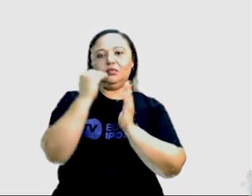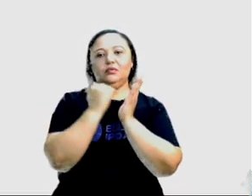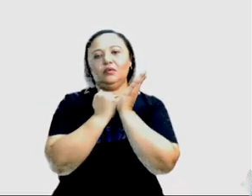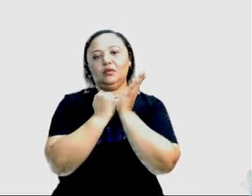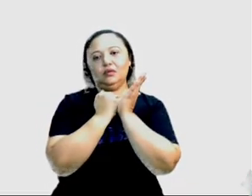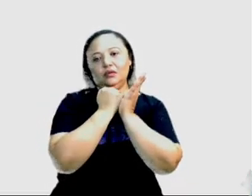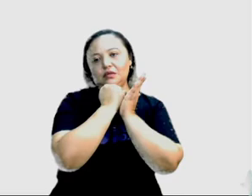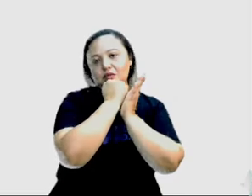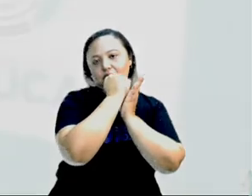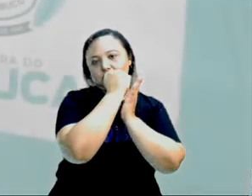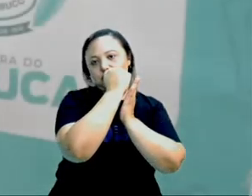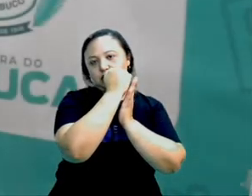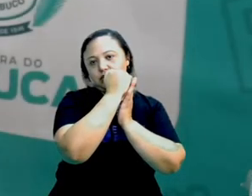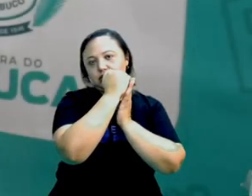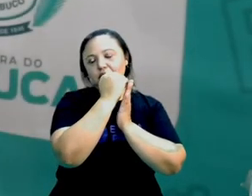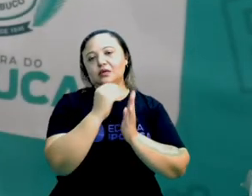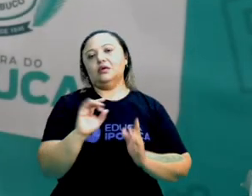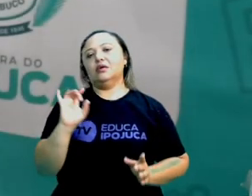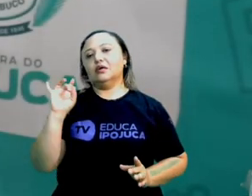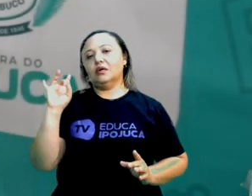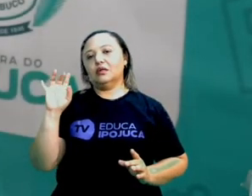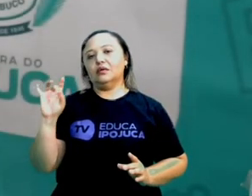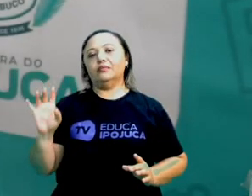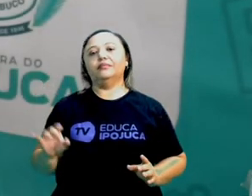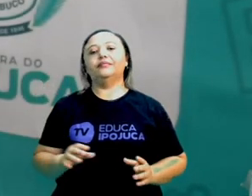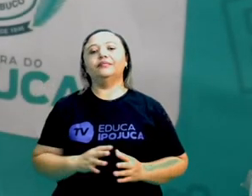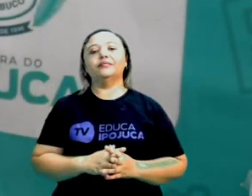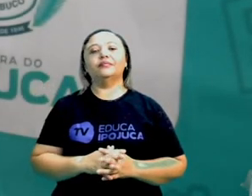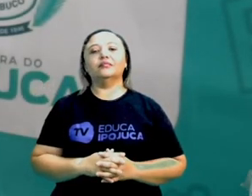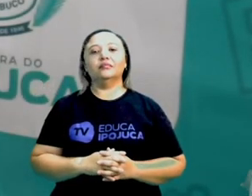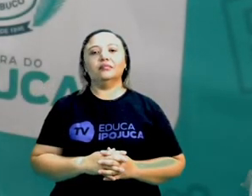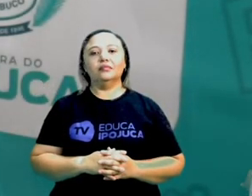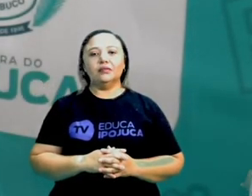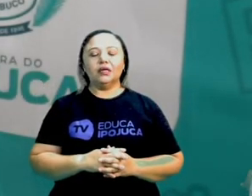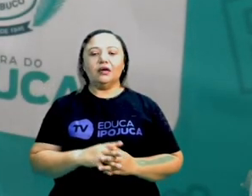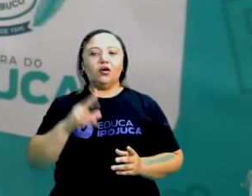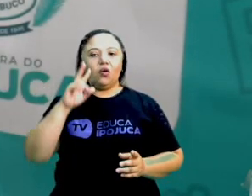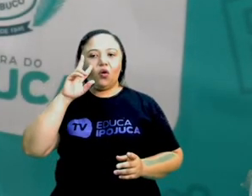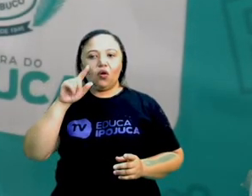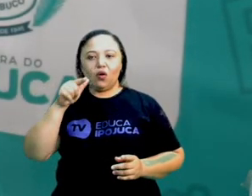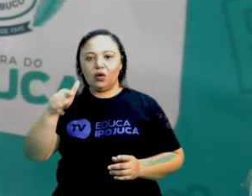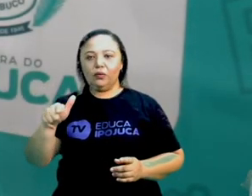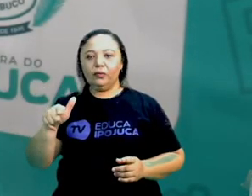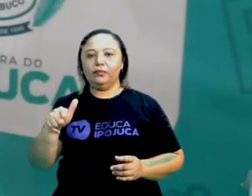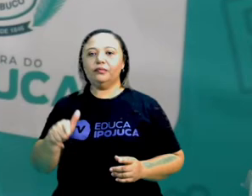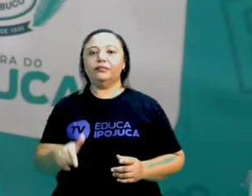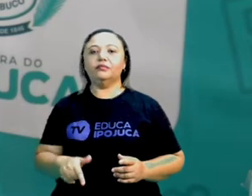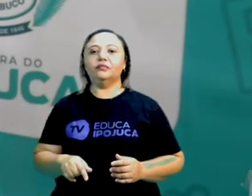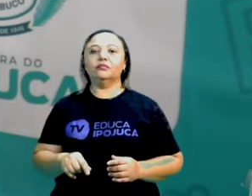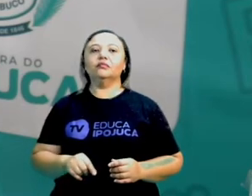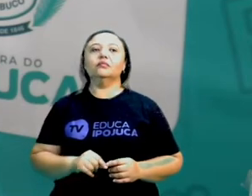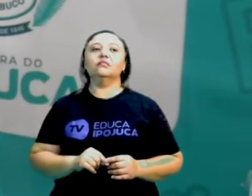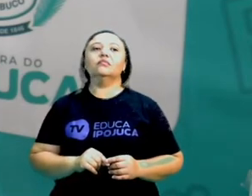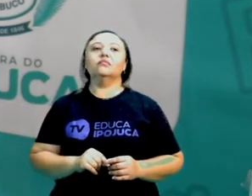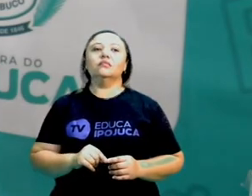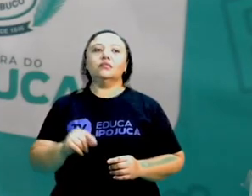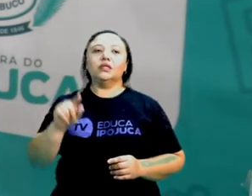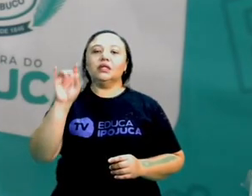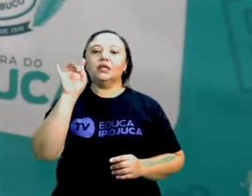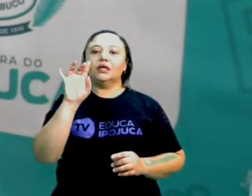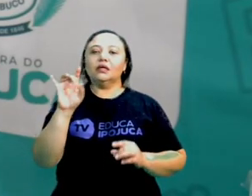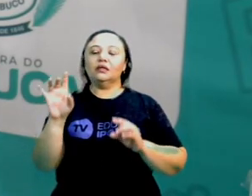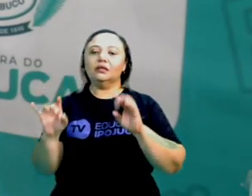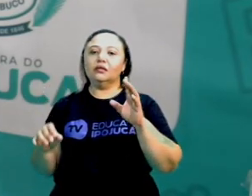até fevereiro. Veja que interessante. Olha esse gráfico de rede. Competência dos